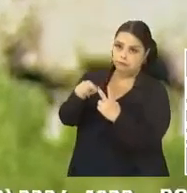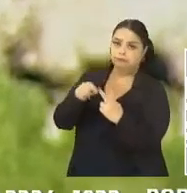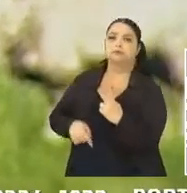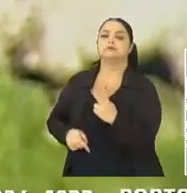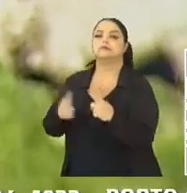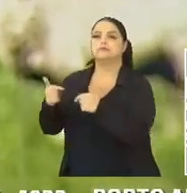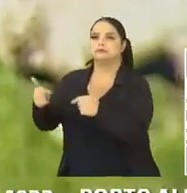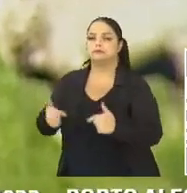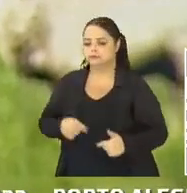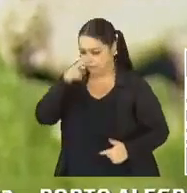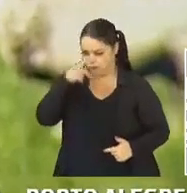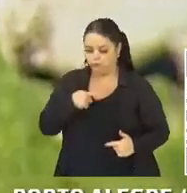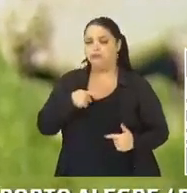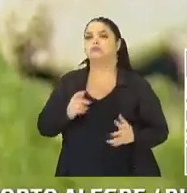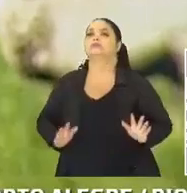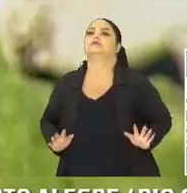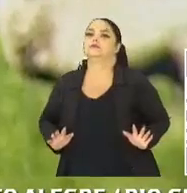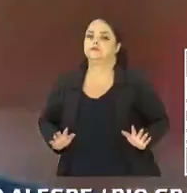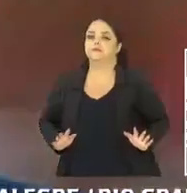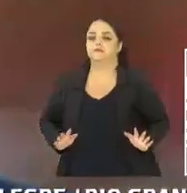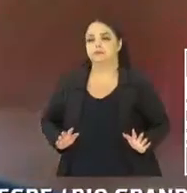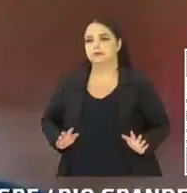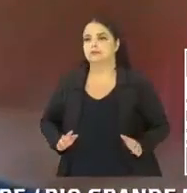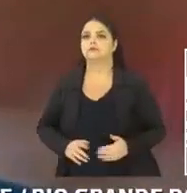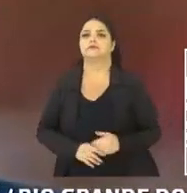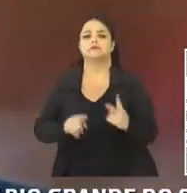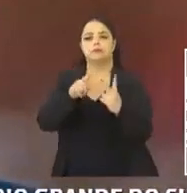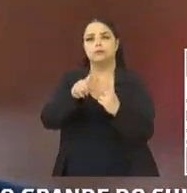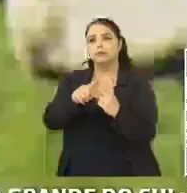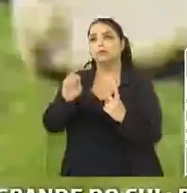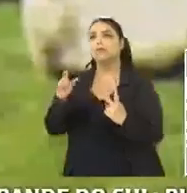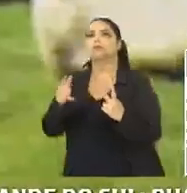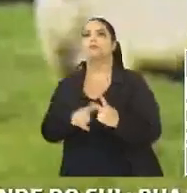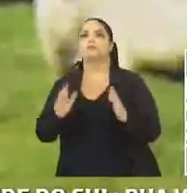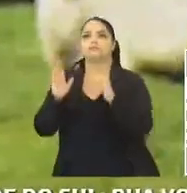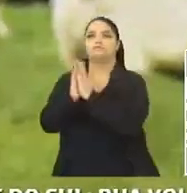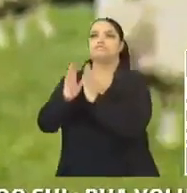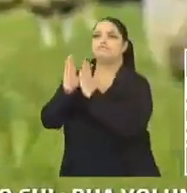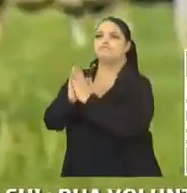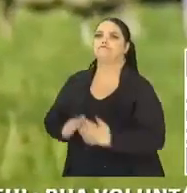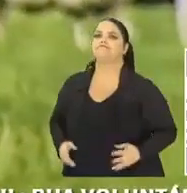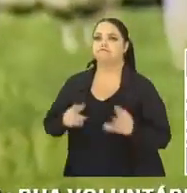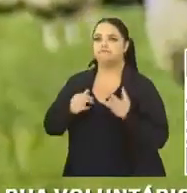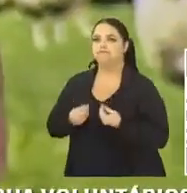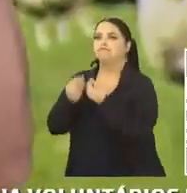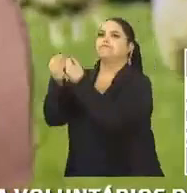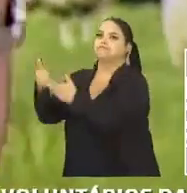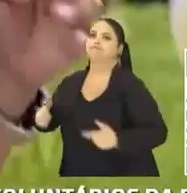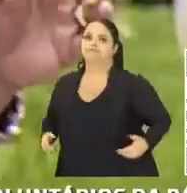lutar com as próprias forças, com os próprios recursos, ou orar e entregar nas mãos de